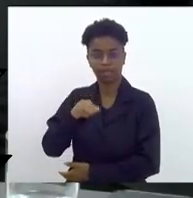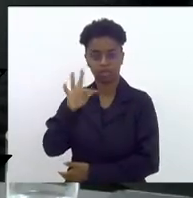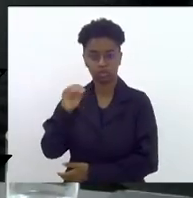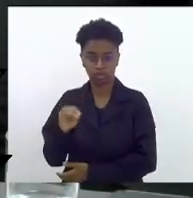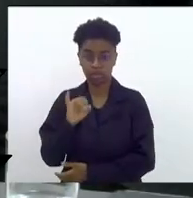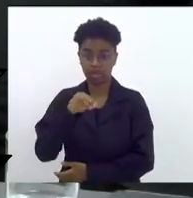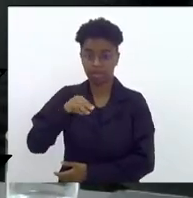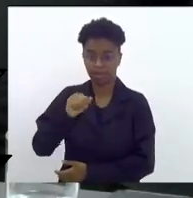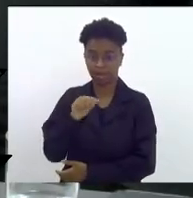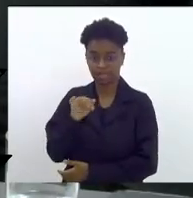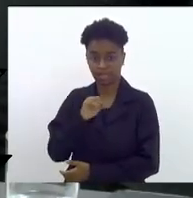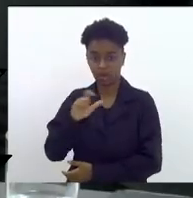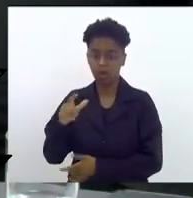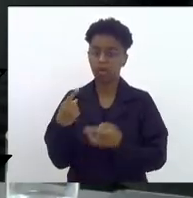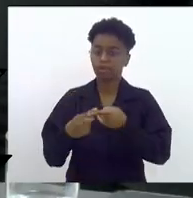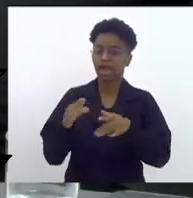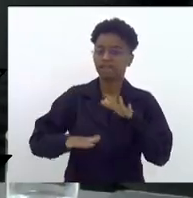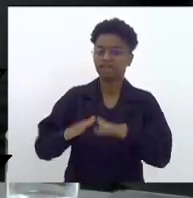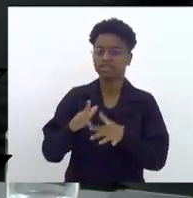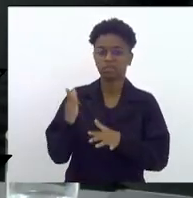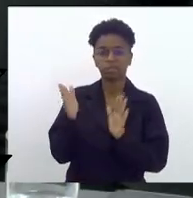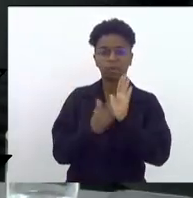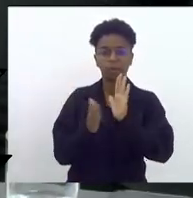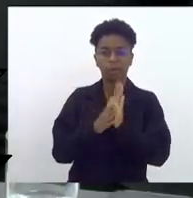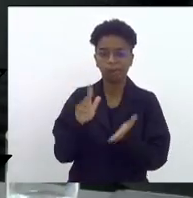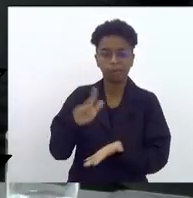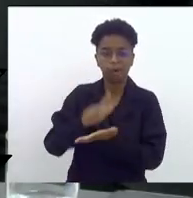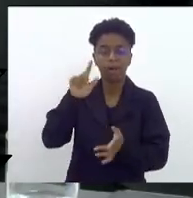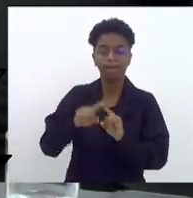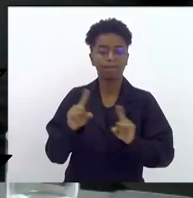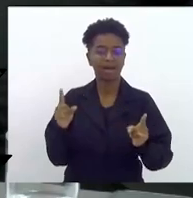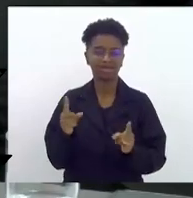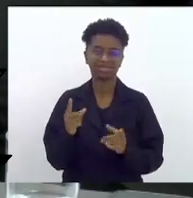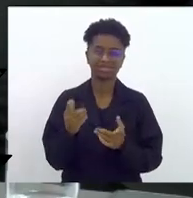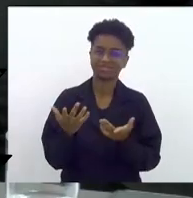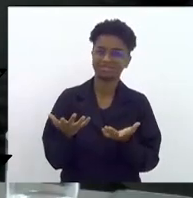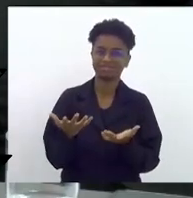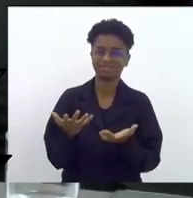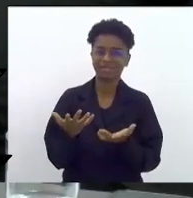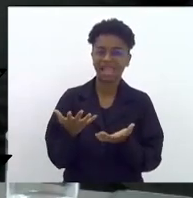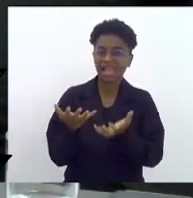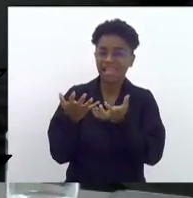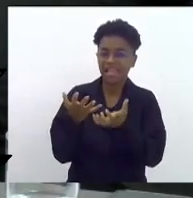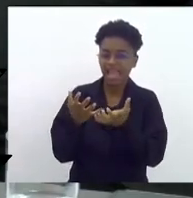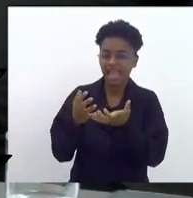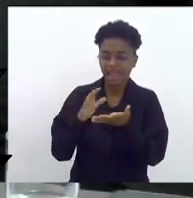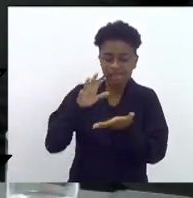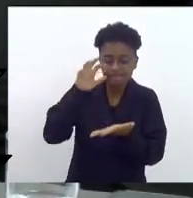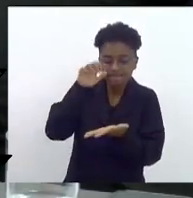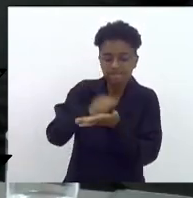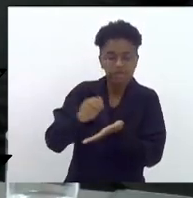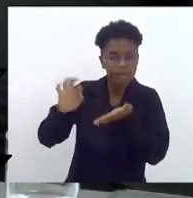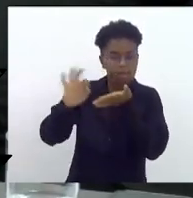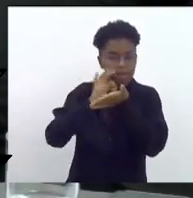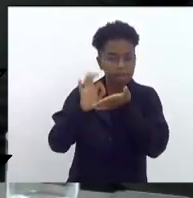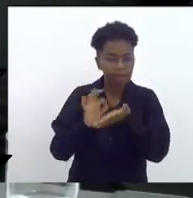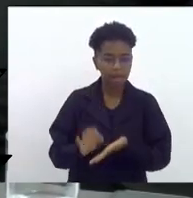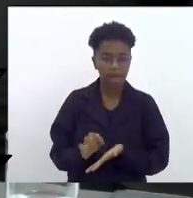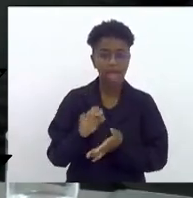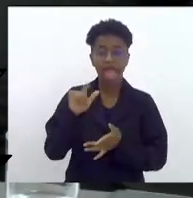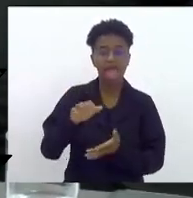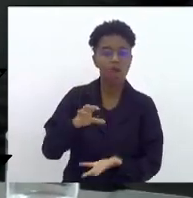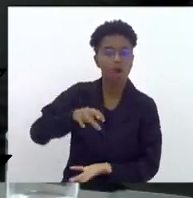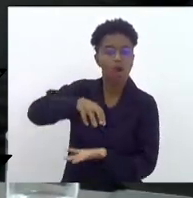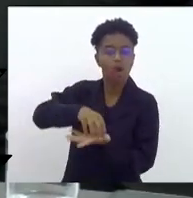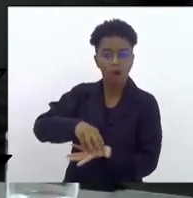às vezes você tá querendo propor o tombamento em material você quer fazer constar no livro do inepac que é